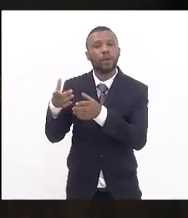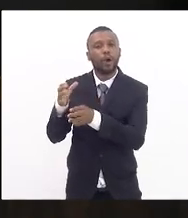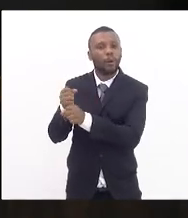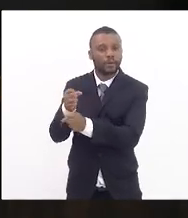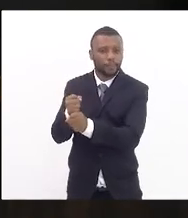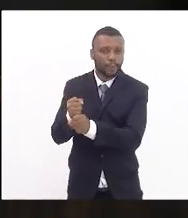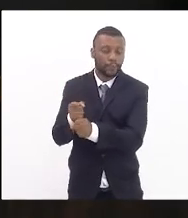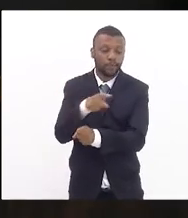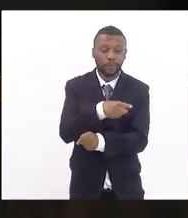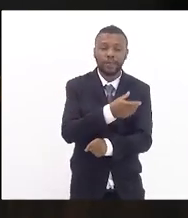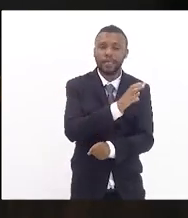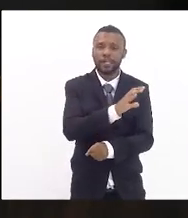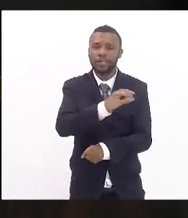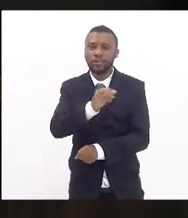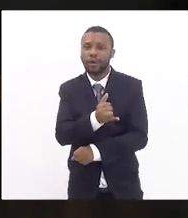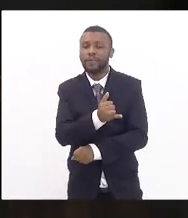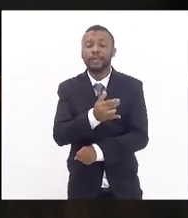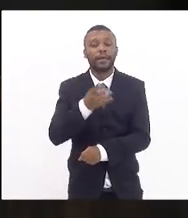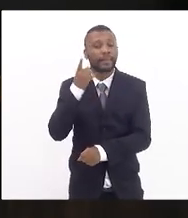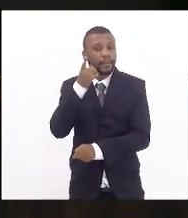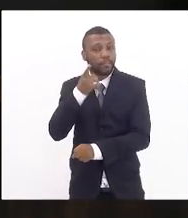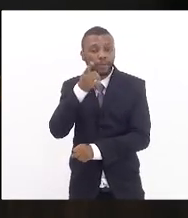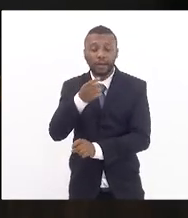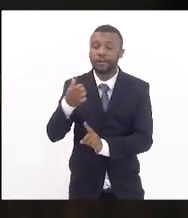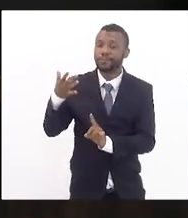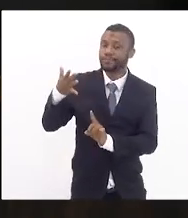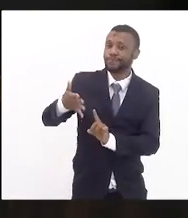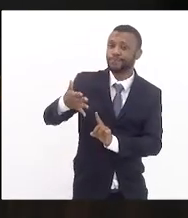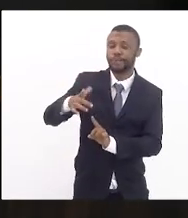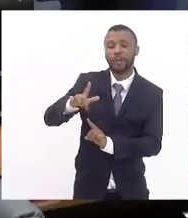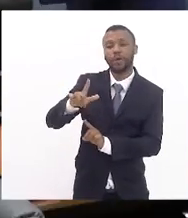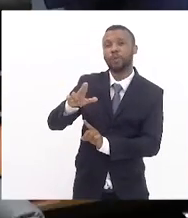deputado Luiz Paulo.